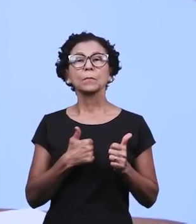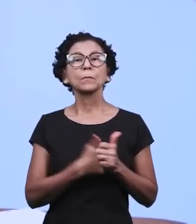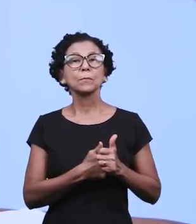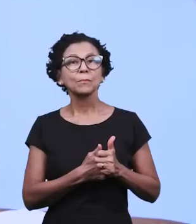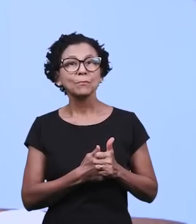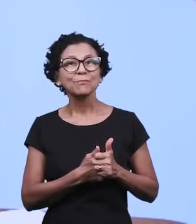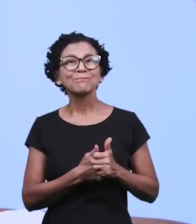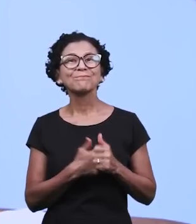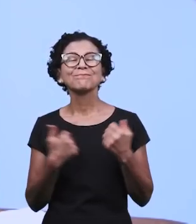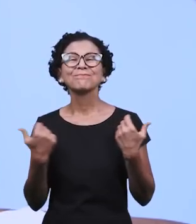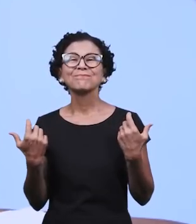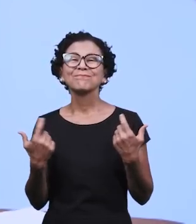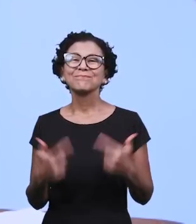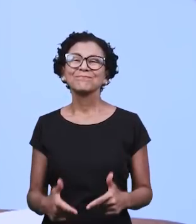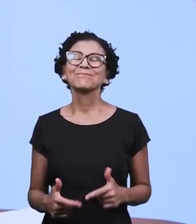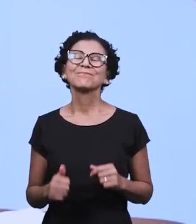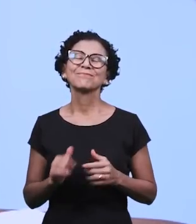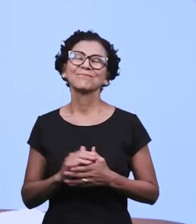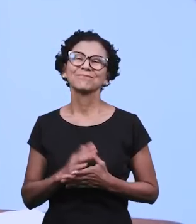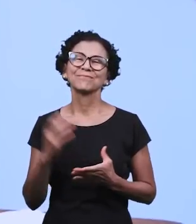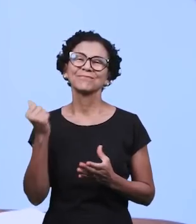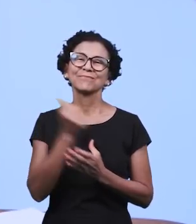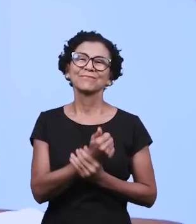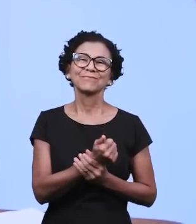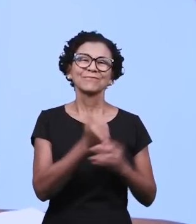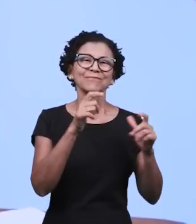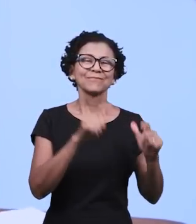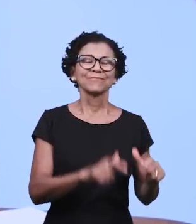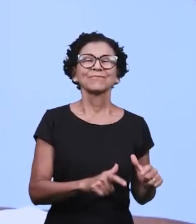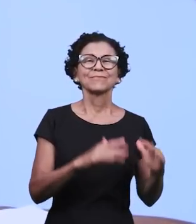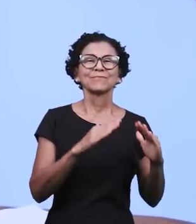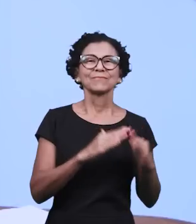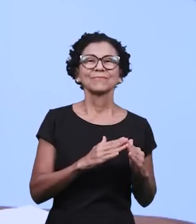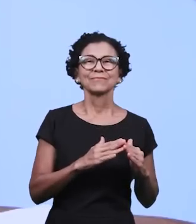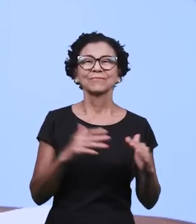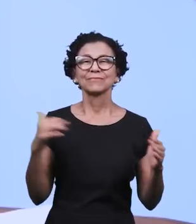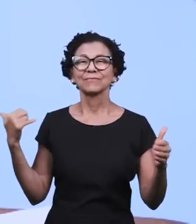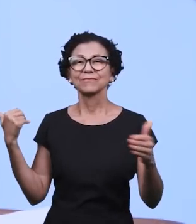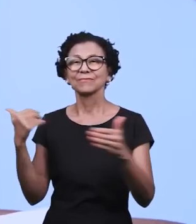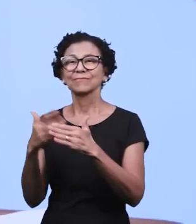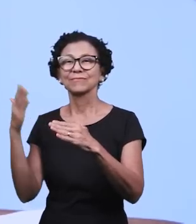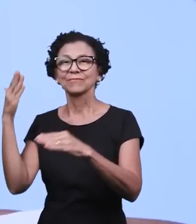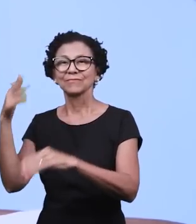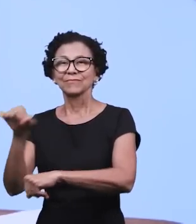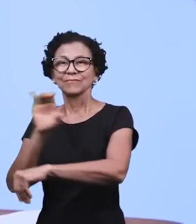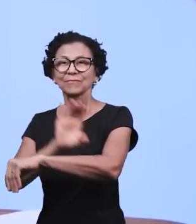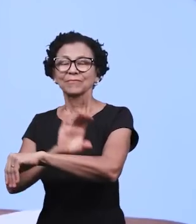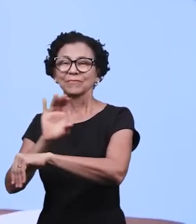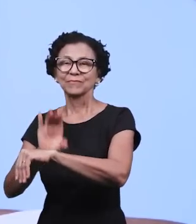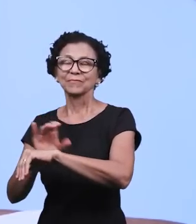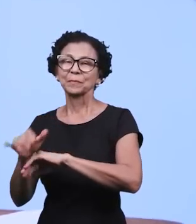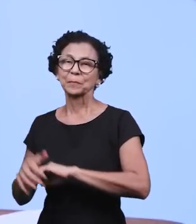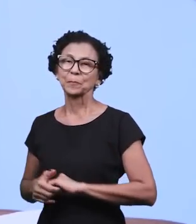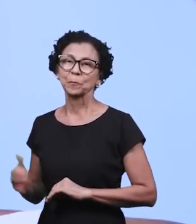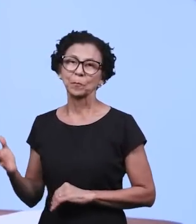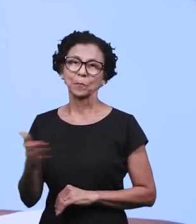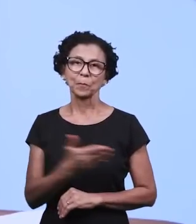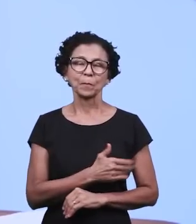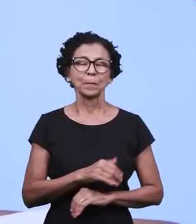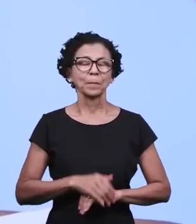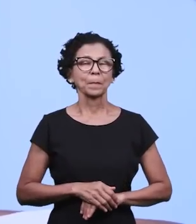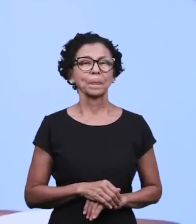Israel, nessa ocasião chamada a terra de Canaã. Então, Abraão, com sua